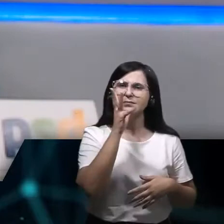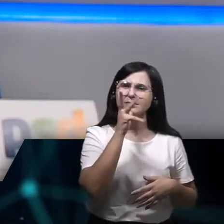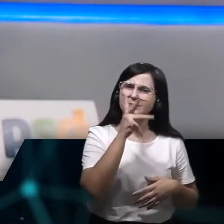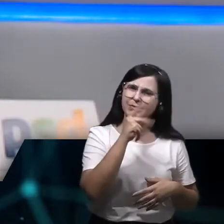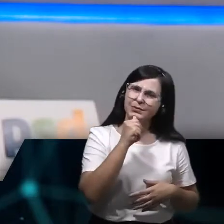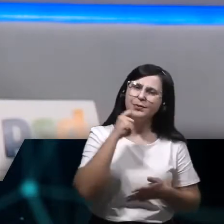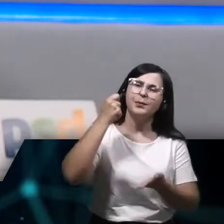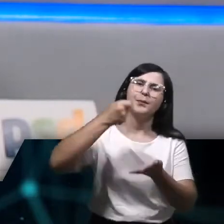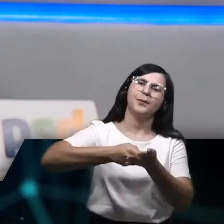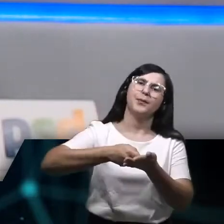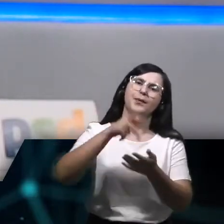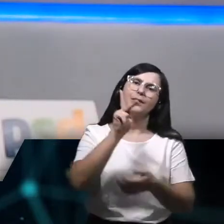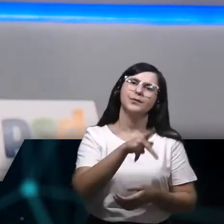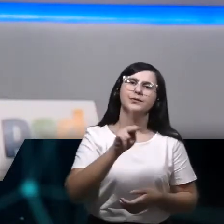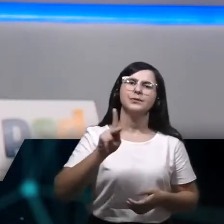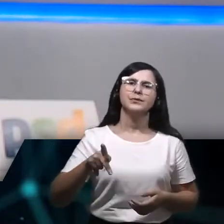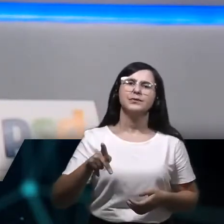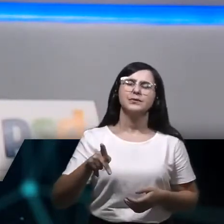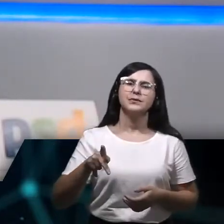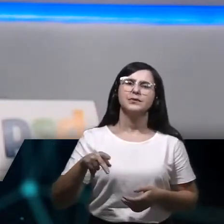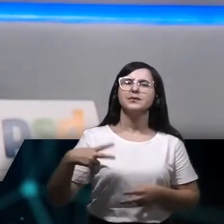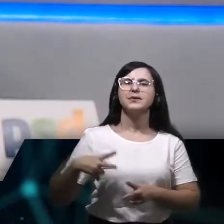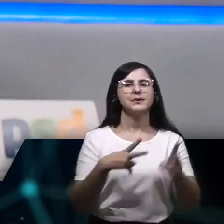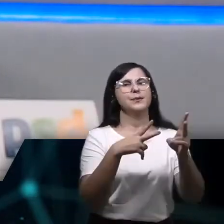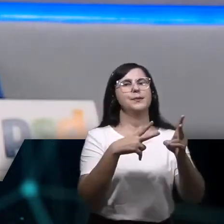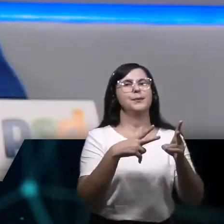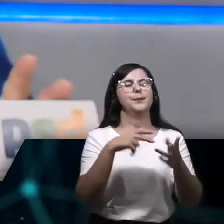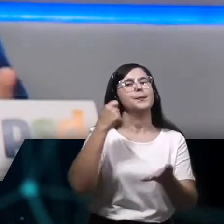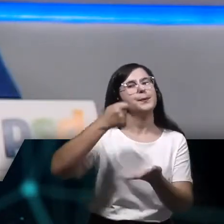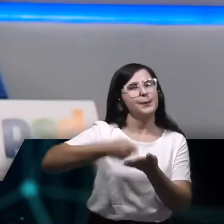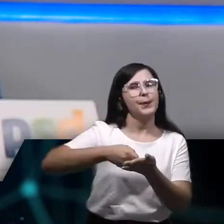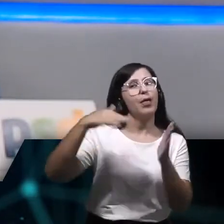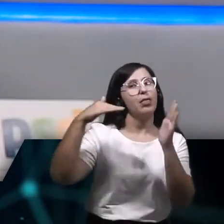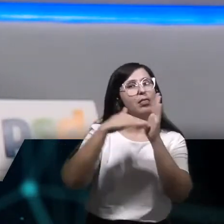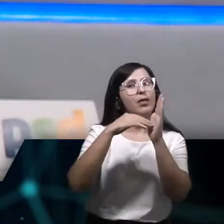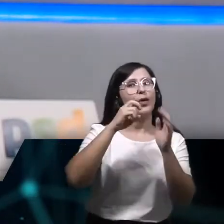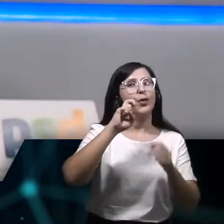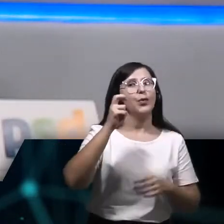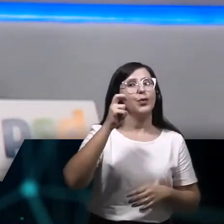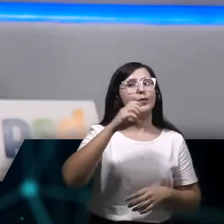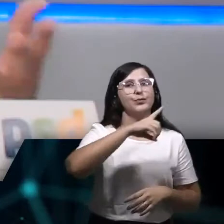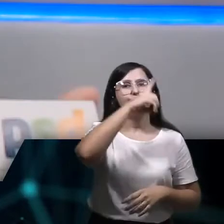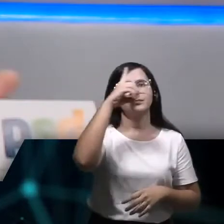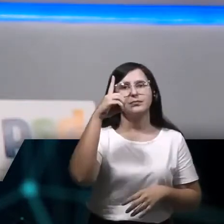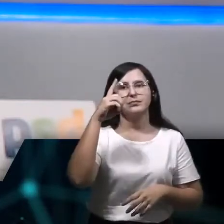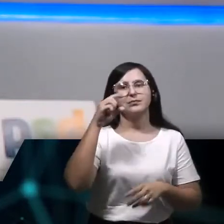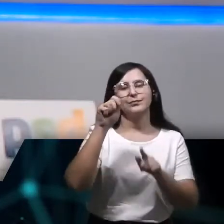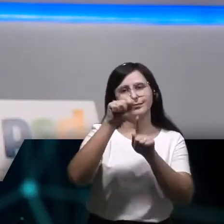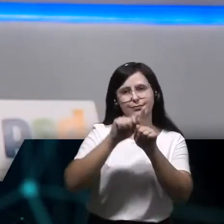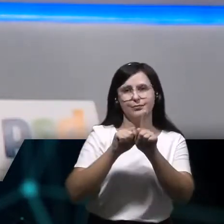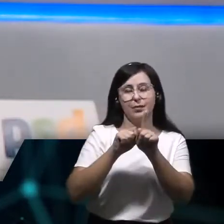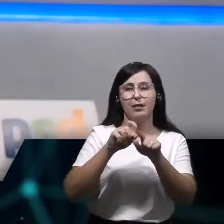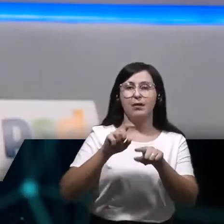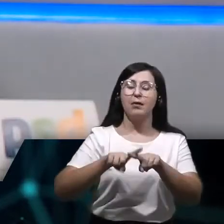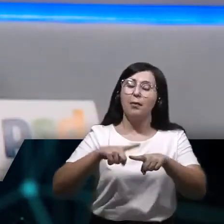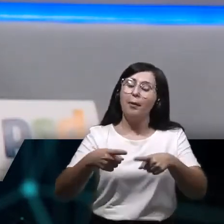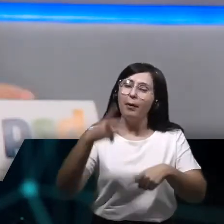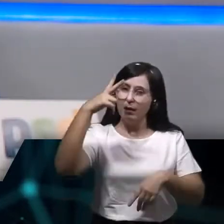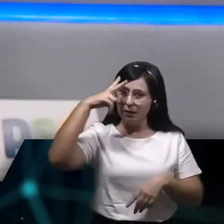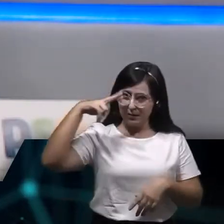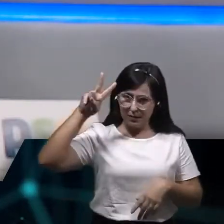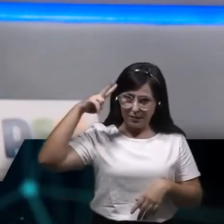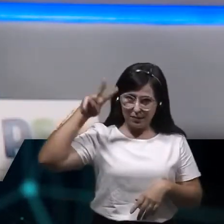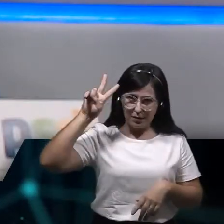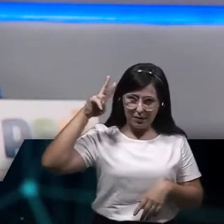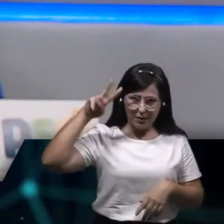pagos rigorosamente até o dia 5º, enquanto são permitidos. Agora, só lembrando que quando